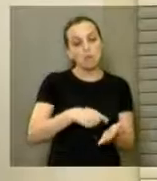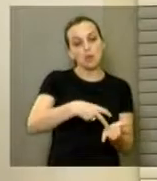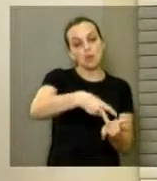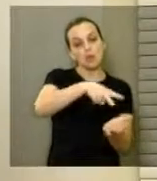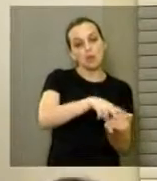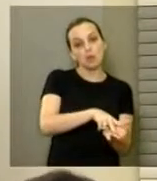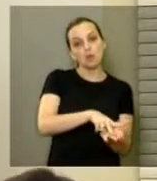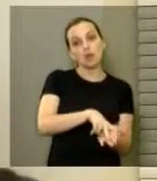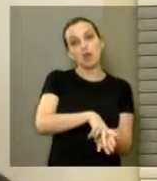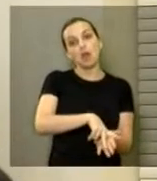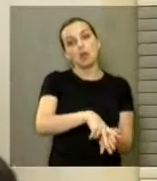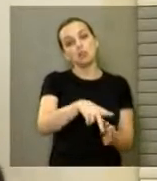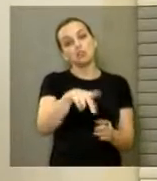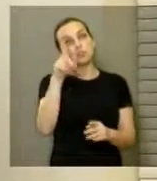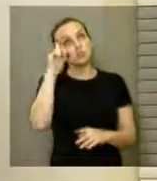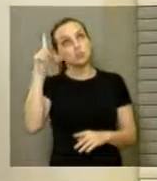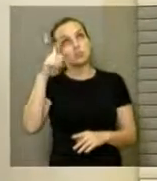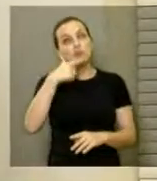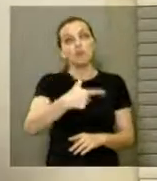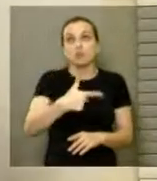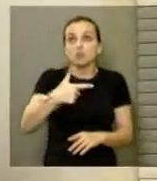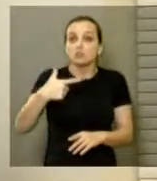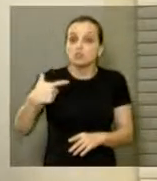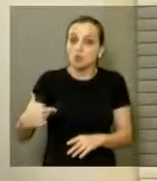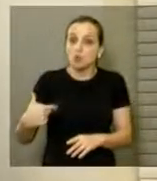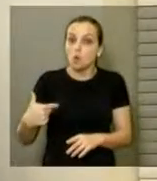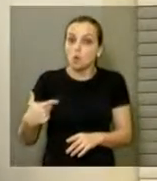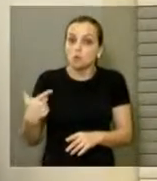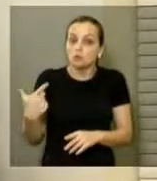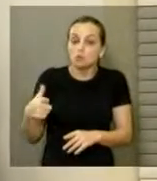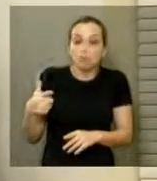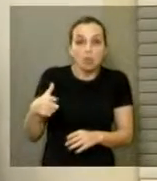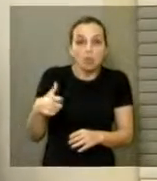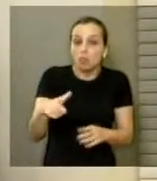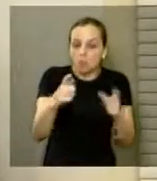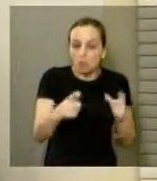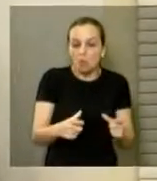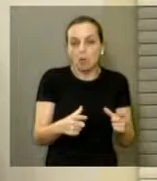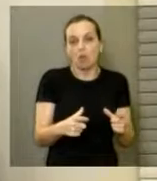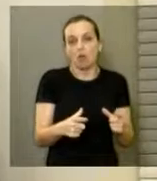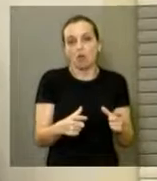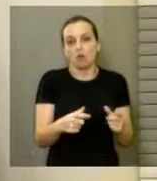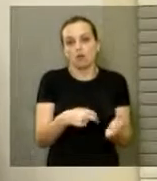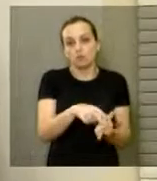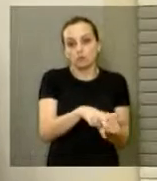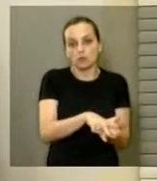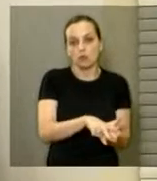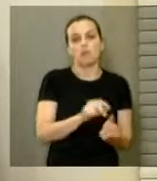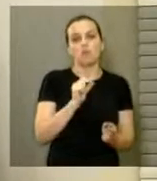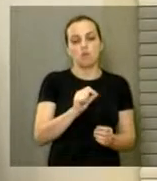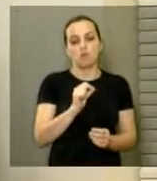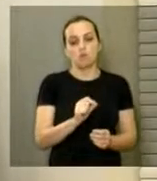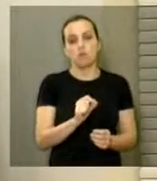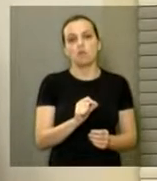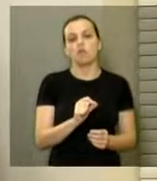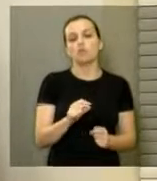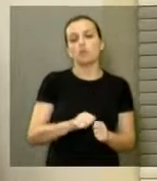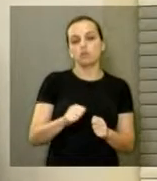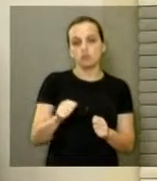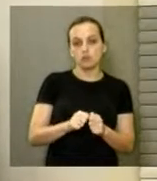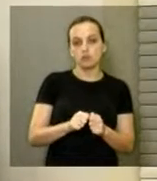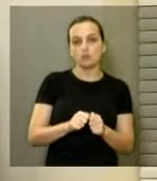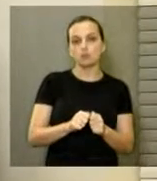que chega no dia 20, 22, esgotou as 500 vagas. E, a partir daí, o que ela